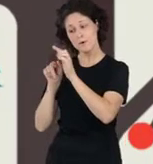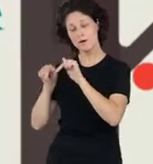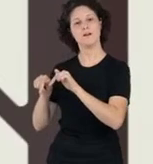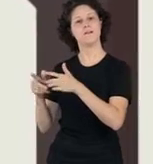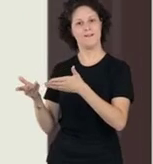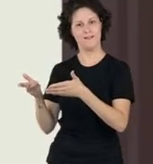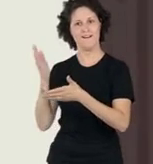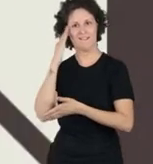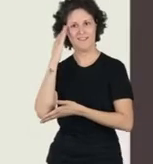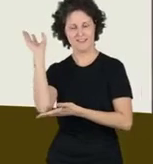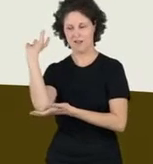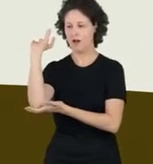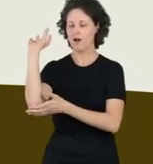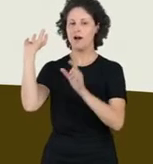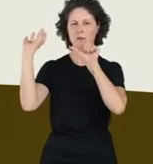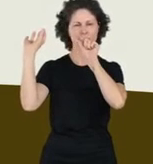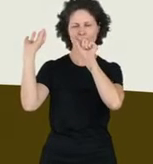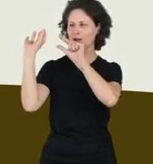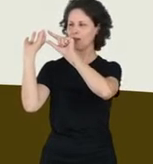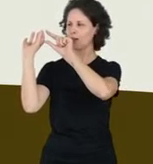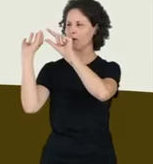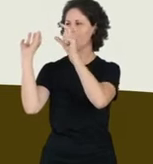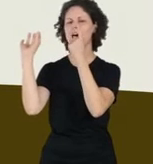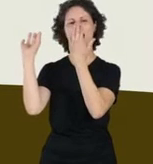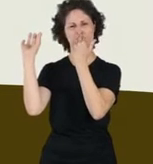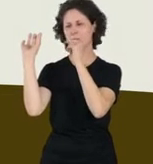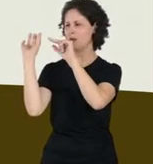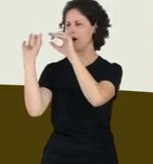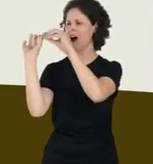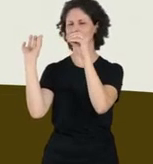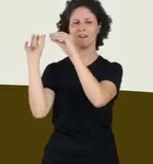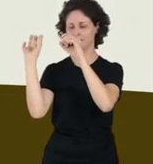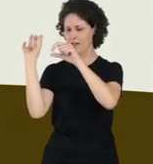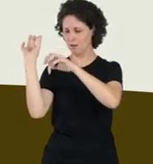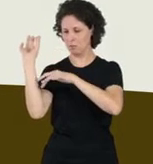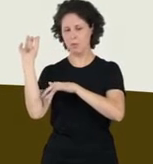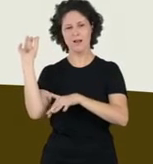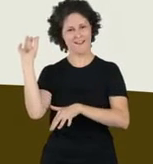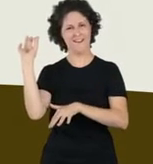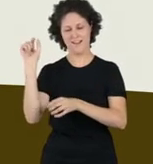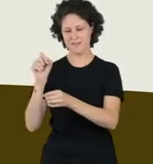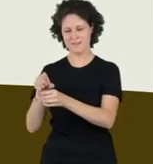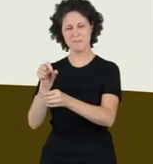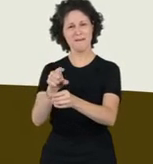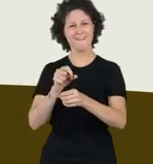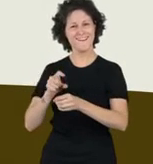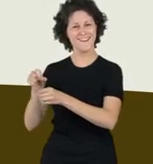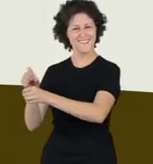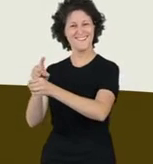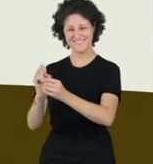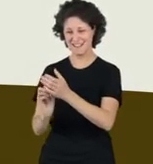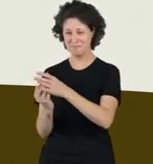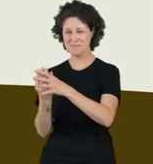pousam, comendo alguma fruta que encontraram por aí, elas deixam as sementes caírem no solo, e isso faz com que novas plantas comecem